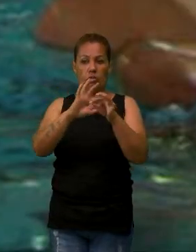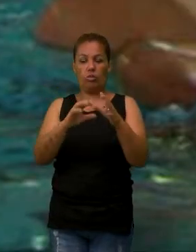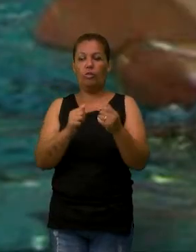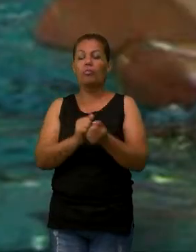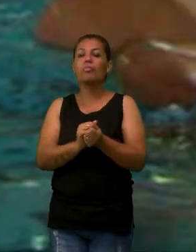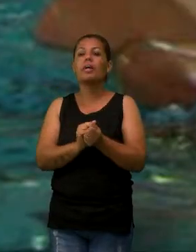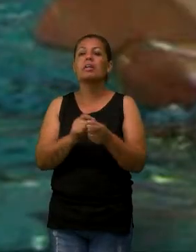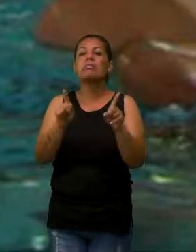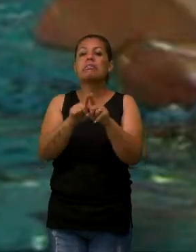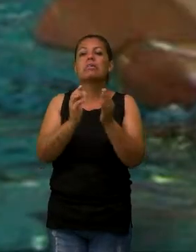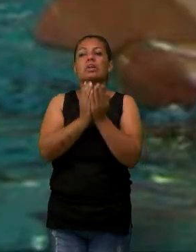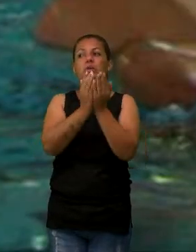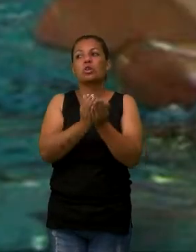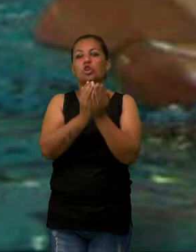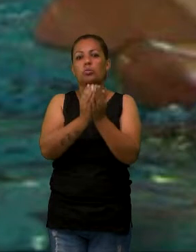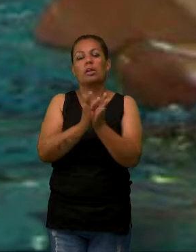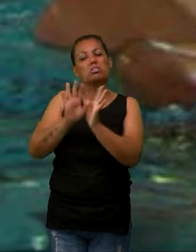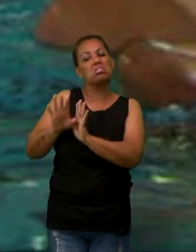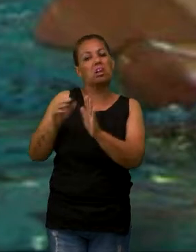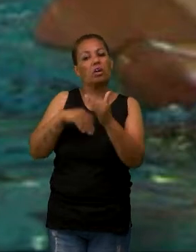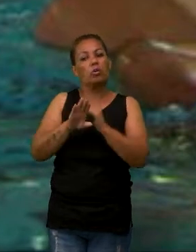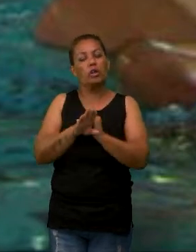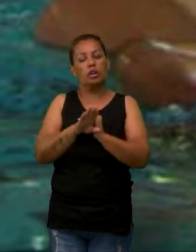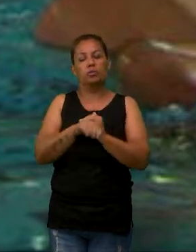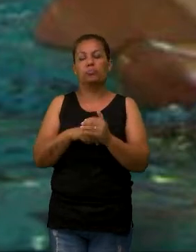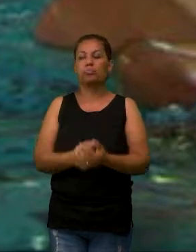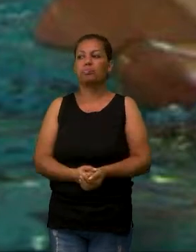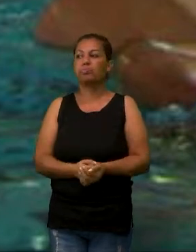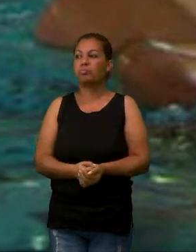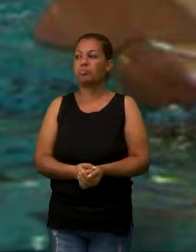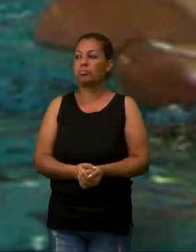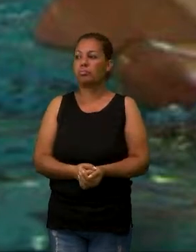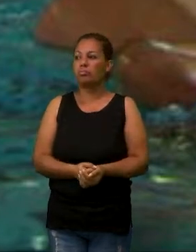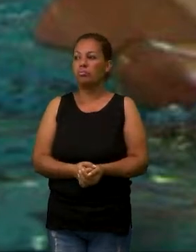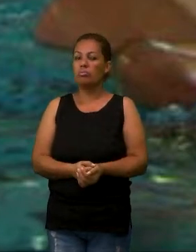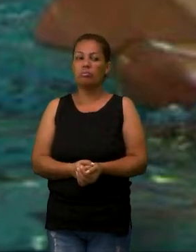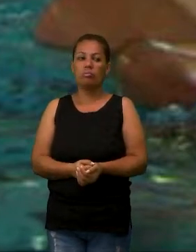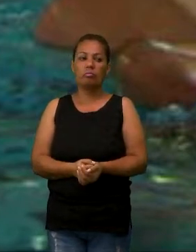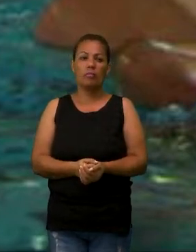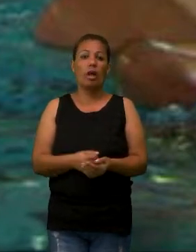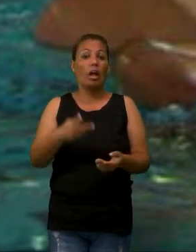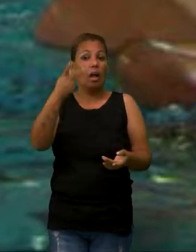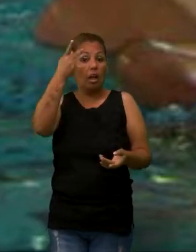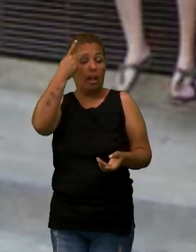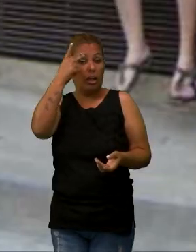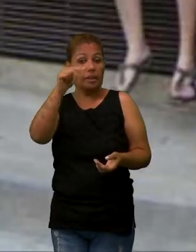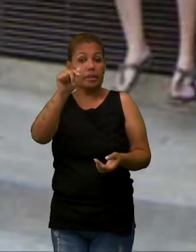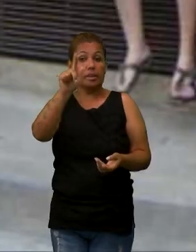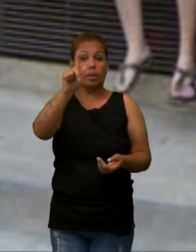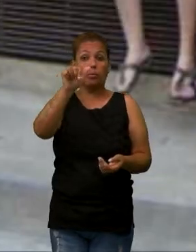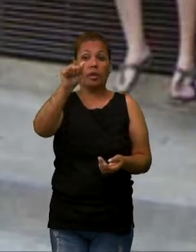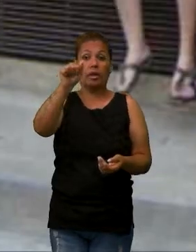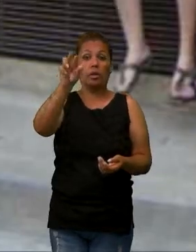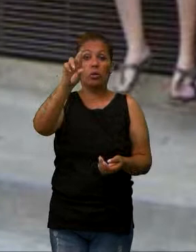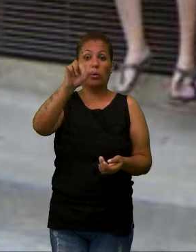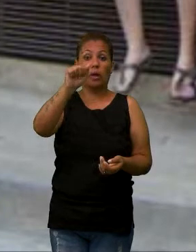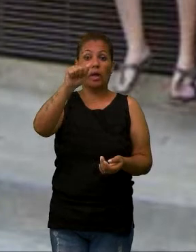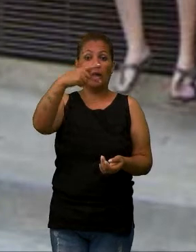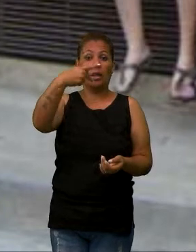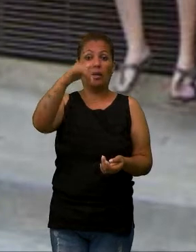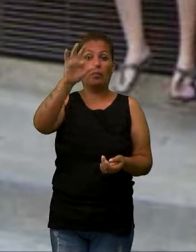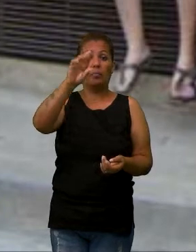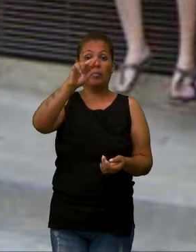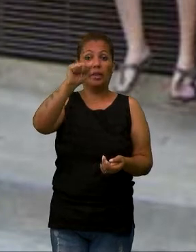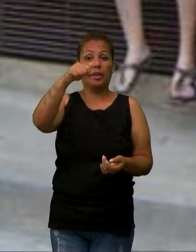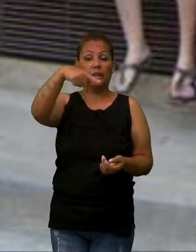os barcos e tudo fica lá mas button está para vir aqui em são paulo agora pela manhã em são paulo mas assim quem